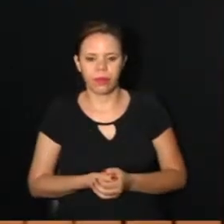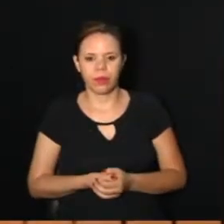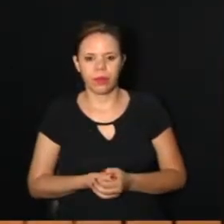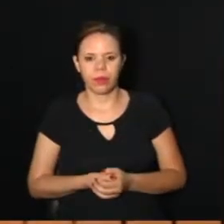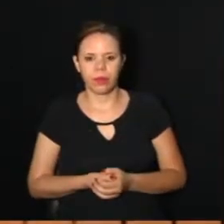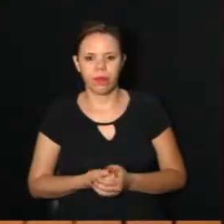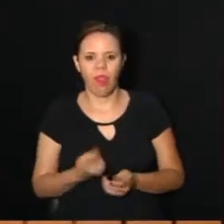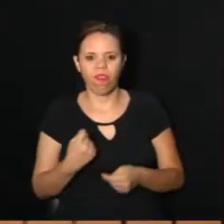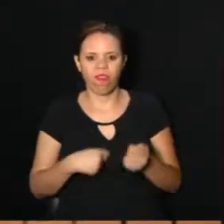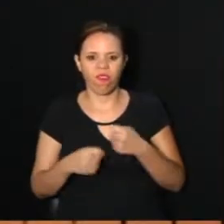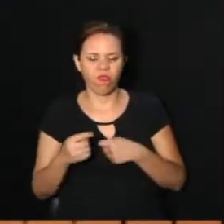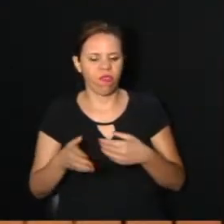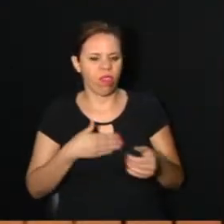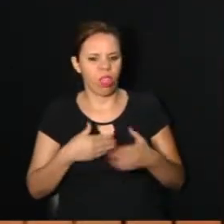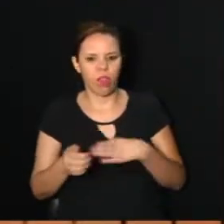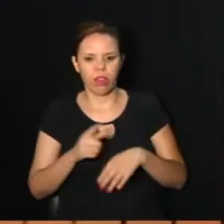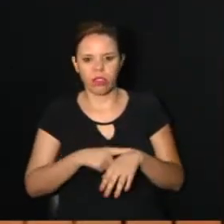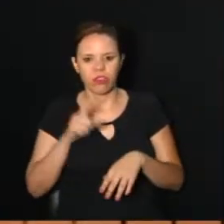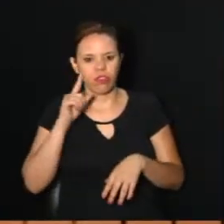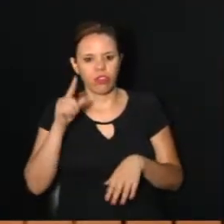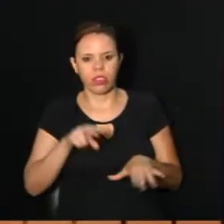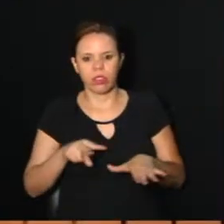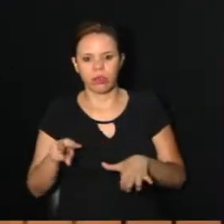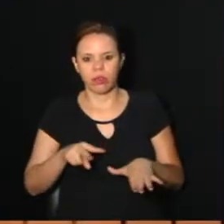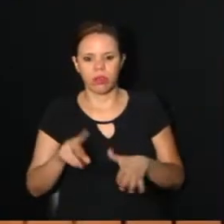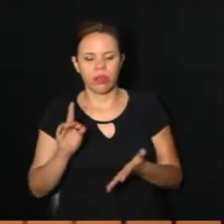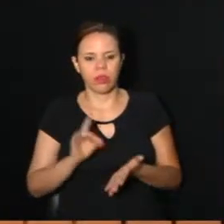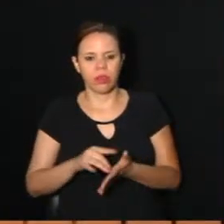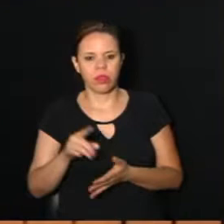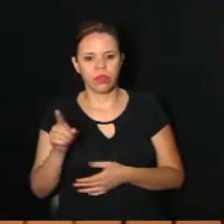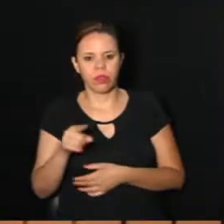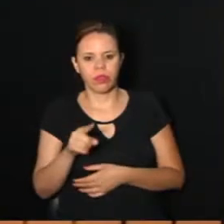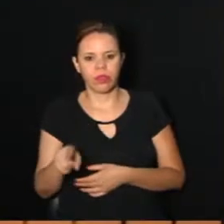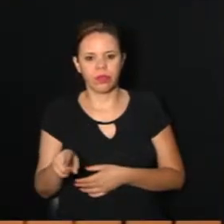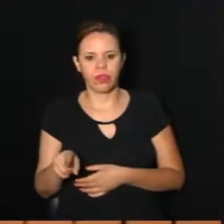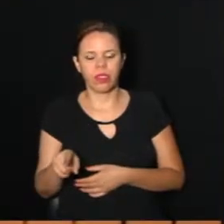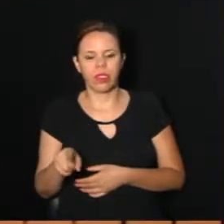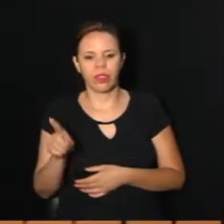atividade econômica em qualquer horário do dia da semana, inclusive feriados,